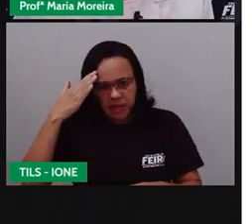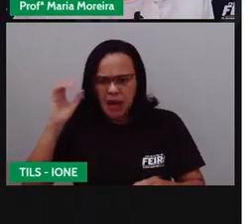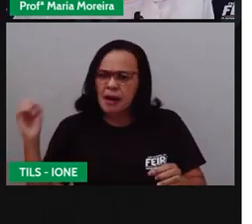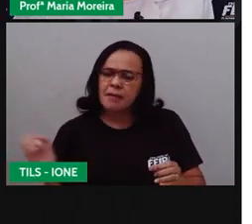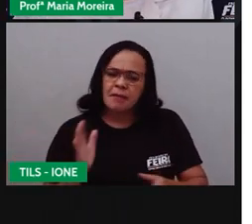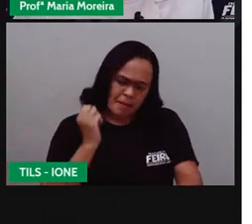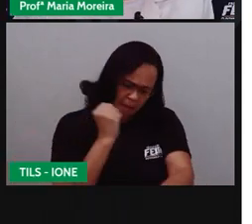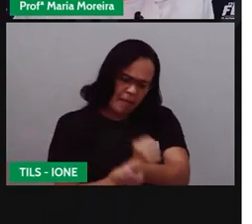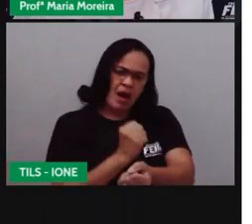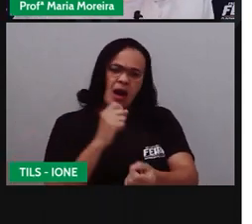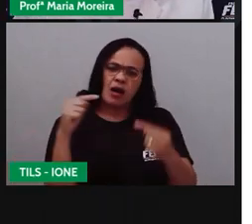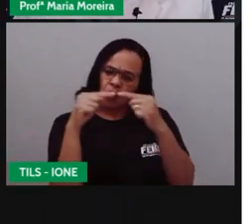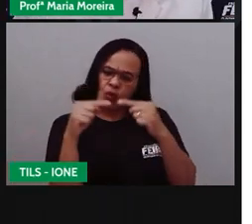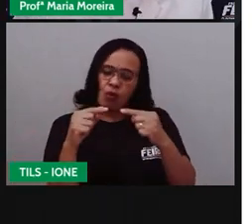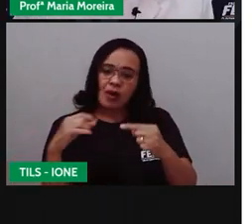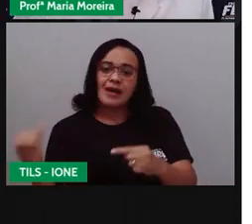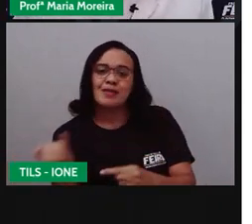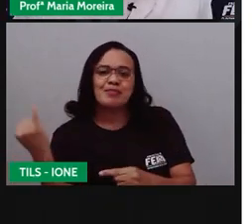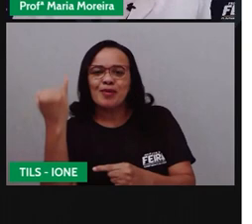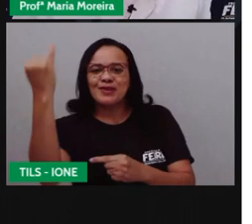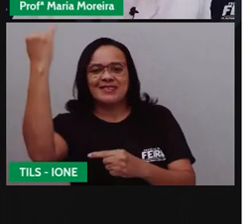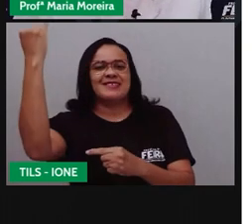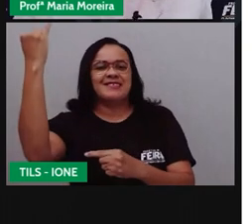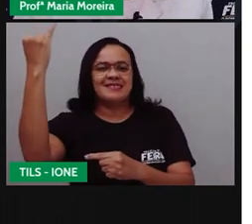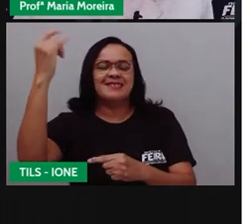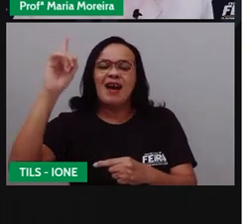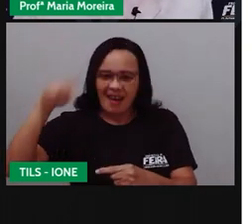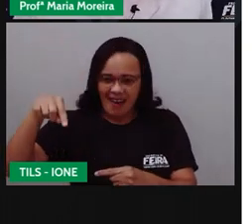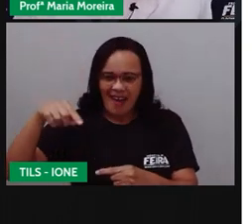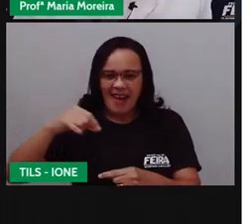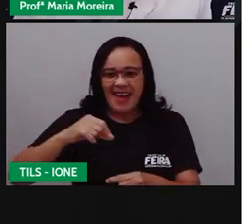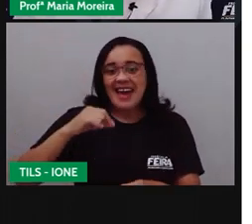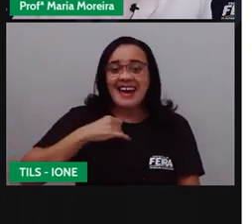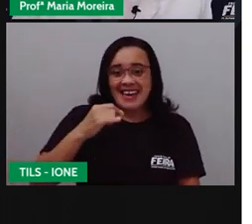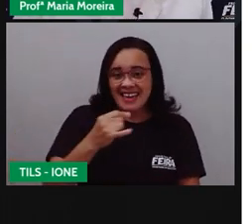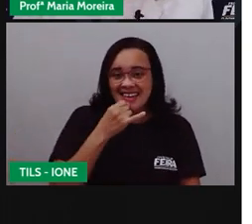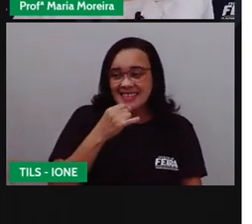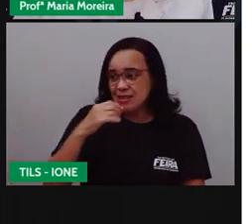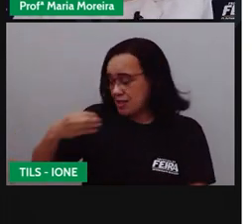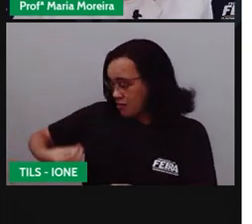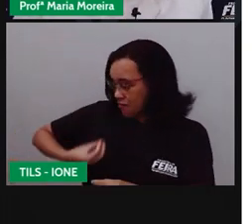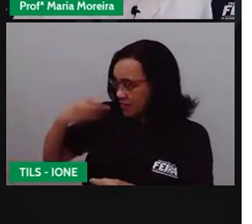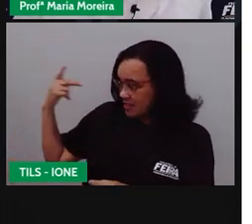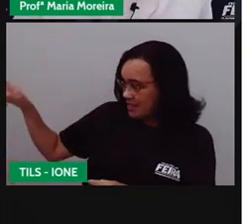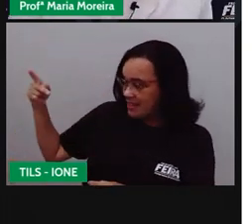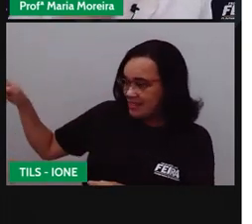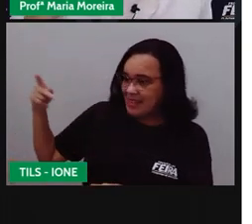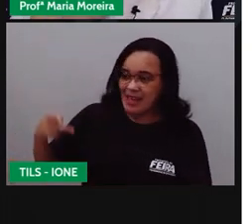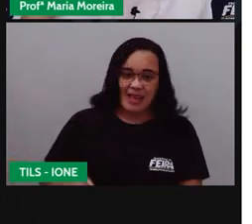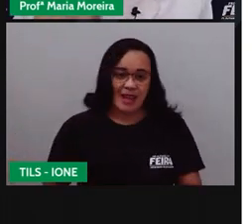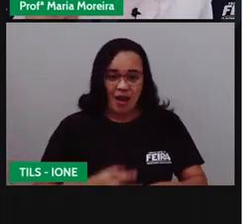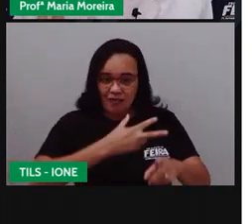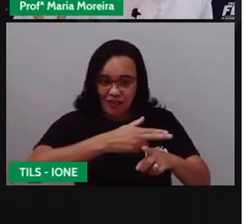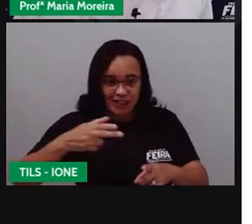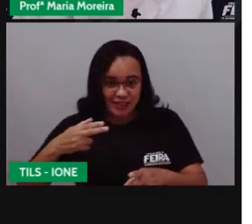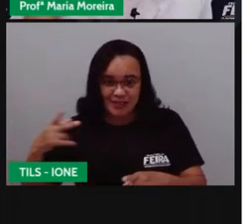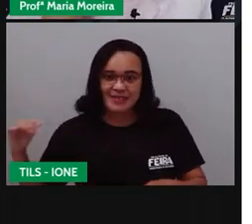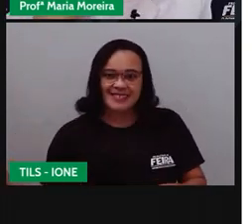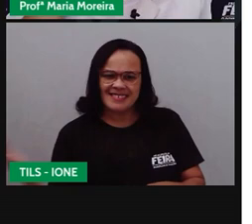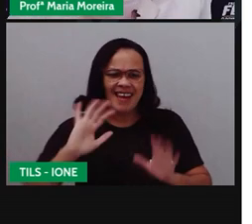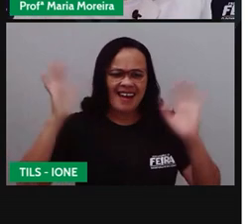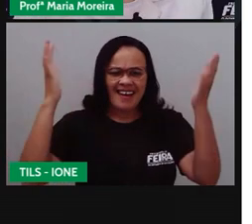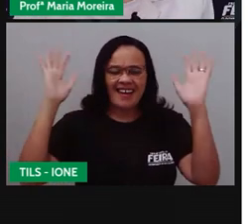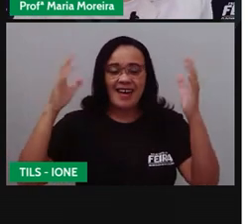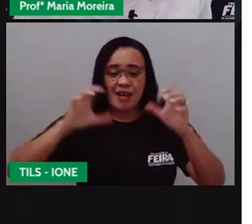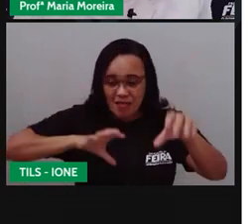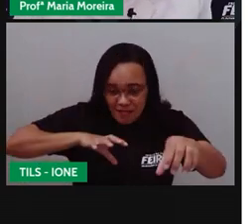fatos marcantes da minha vida. Pronto. Quando eu passei no vestibular, quando eu passei no concurso, são as coisas o quê?